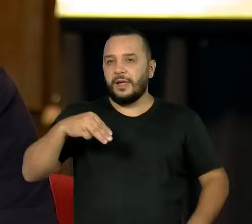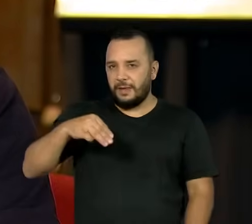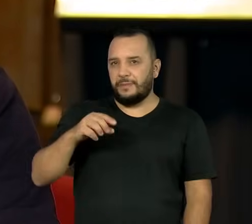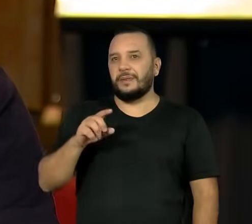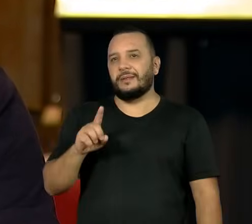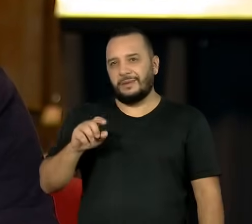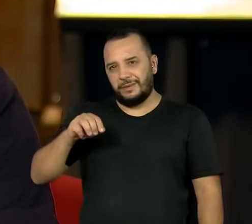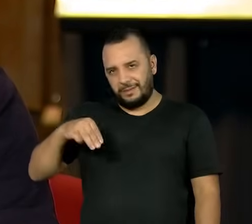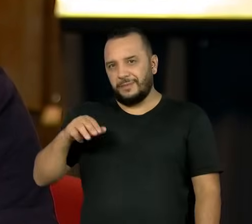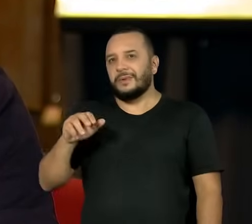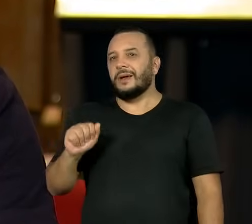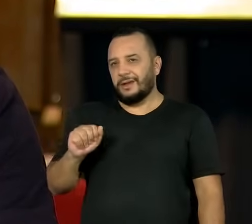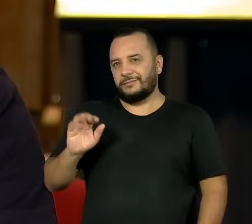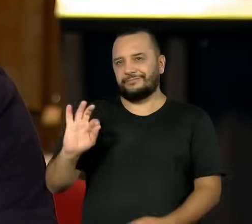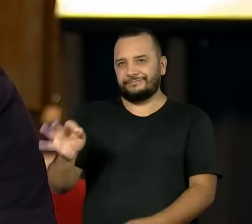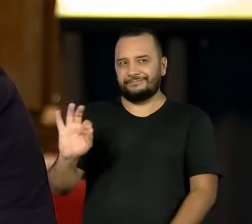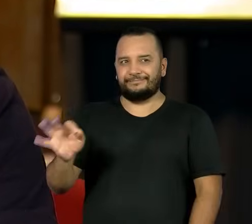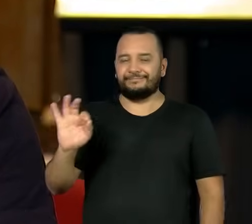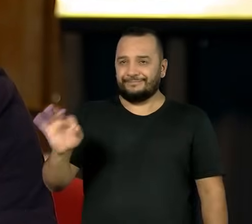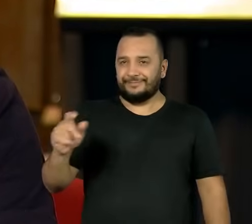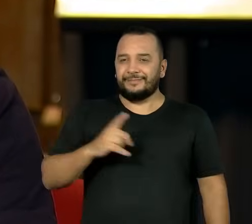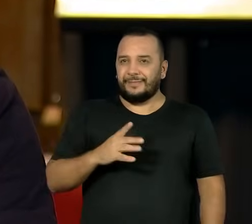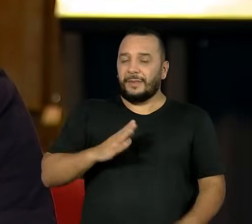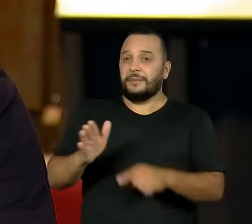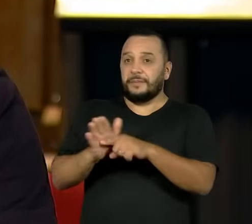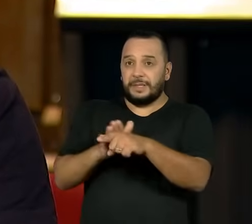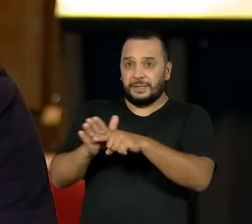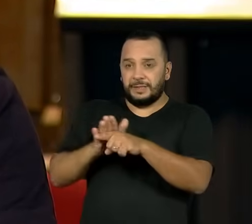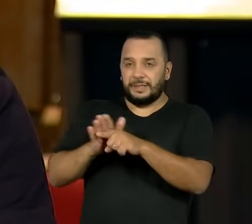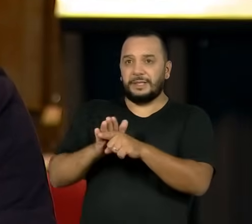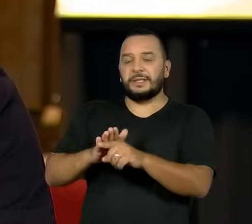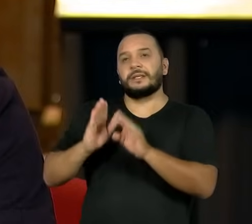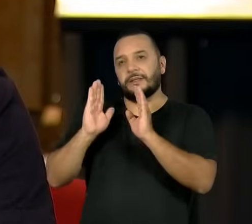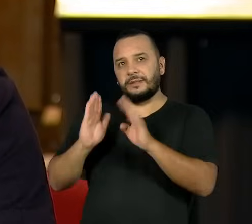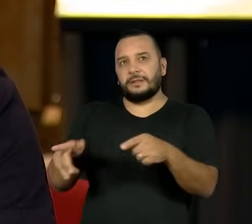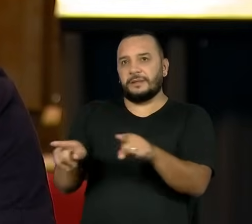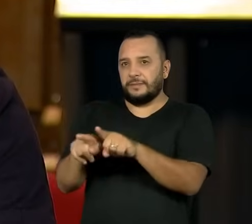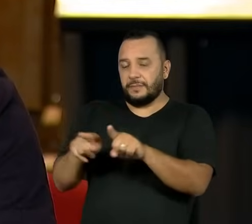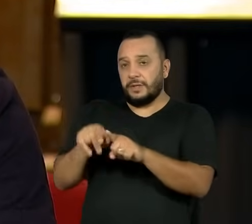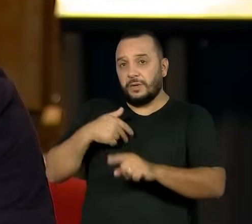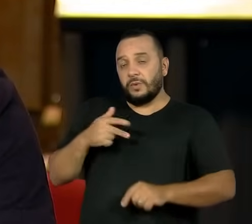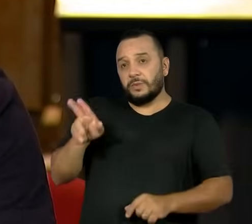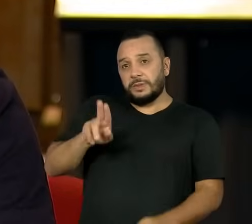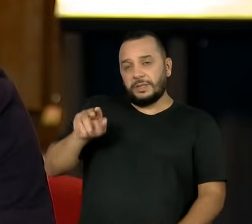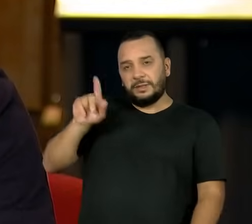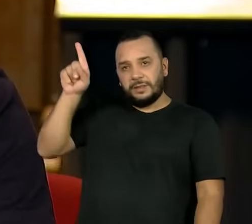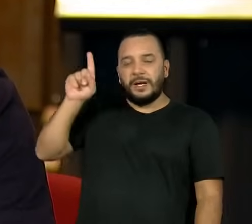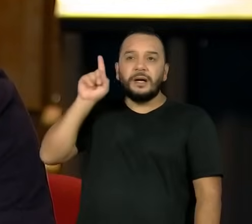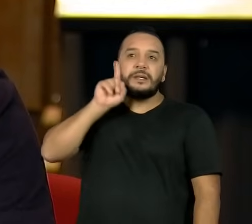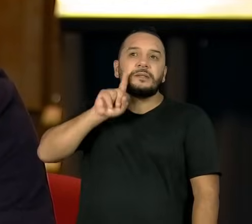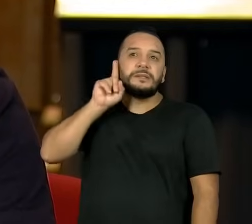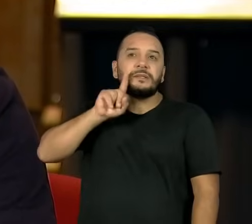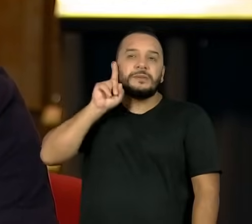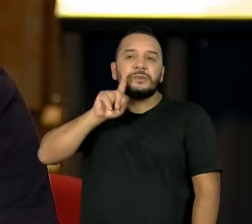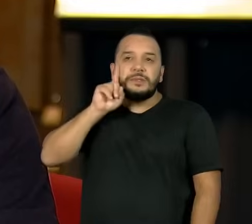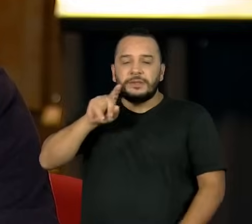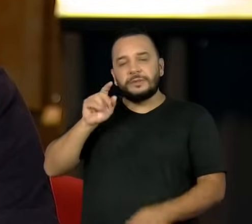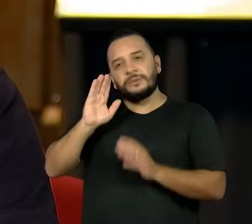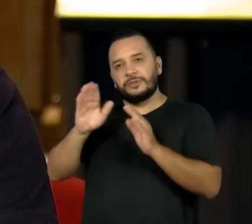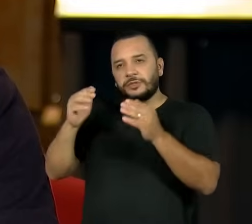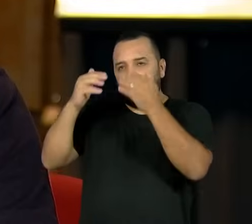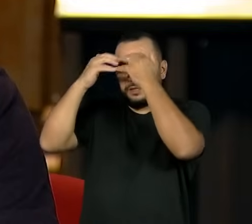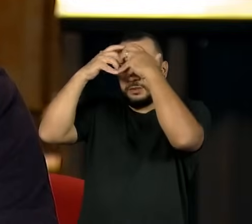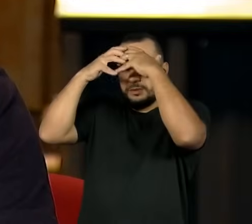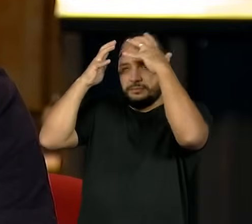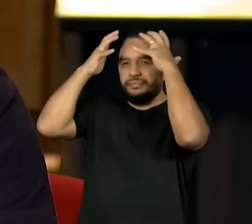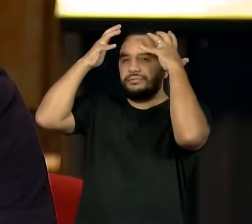E já há estudos bastante avançados com a psilocibina nos Estados Unidos para tratamento de depressão. Então, eu diria